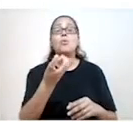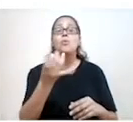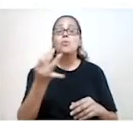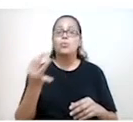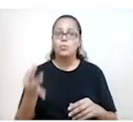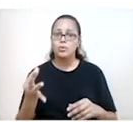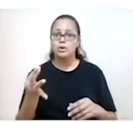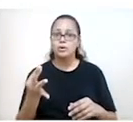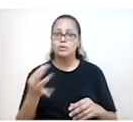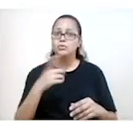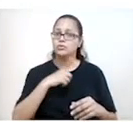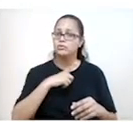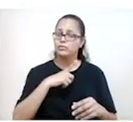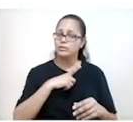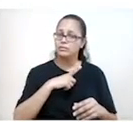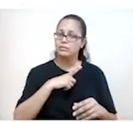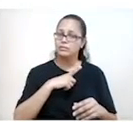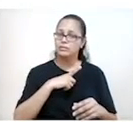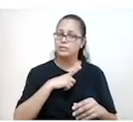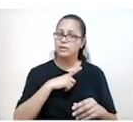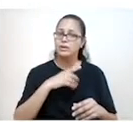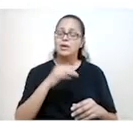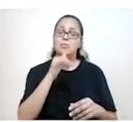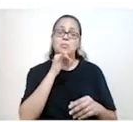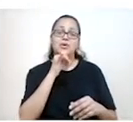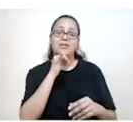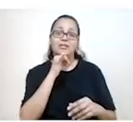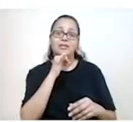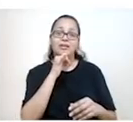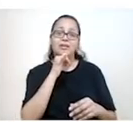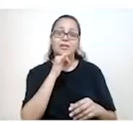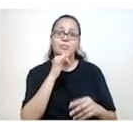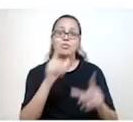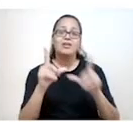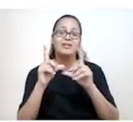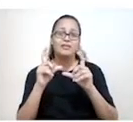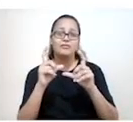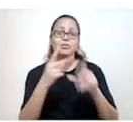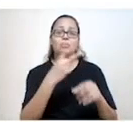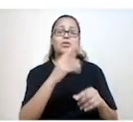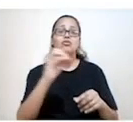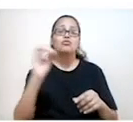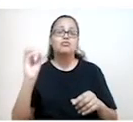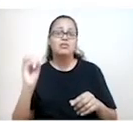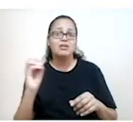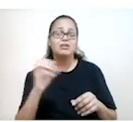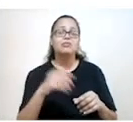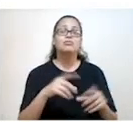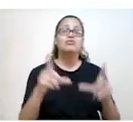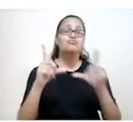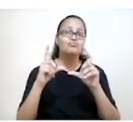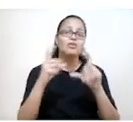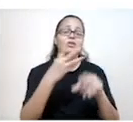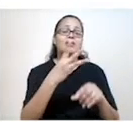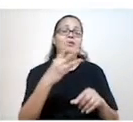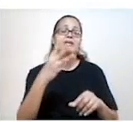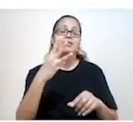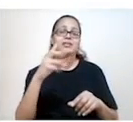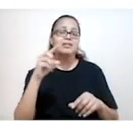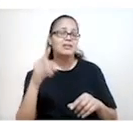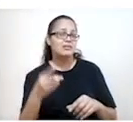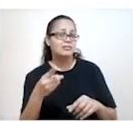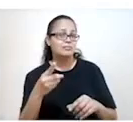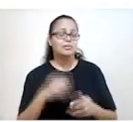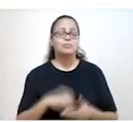a figura 200, figura 300, figura 3000. Todas vão seguir esse mesmo padrão,